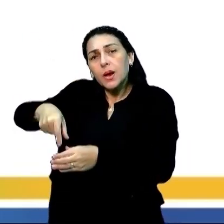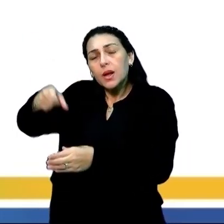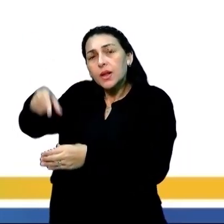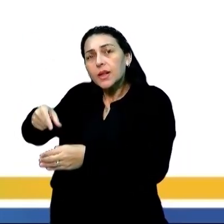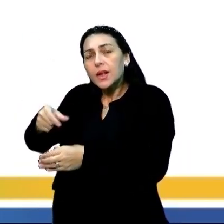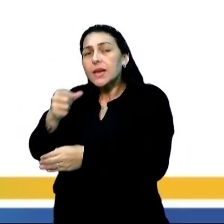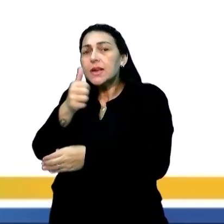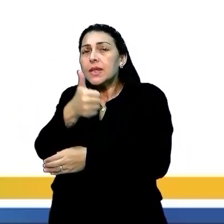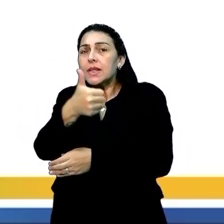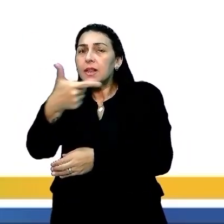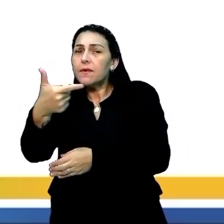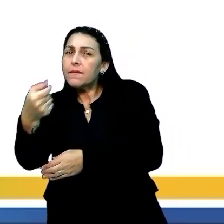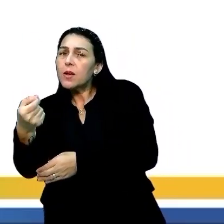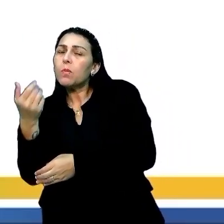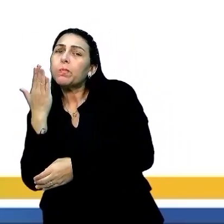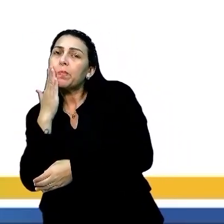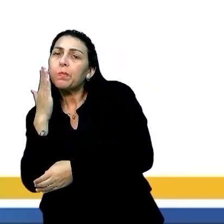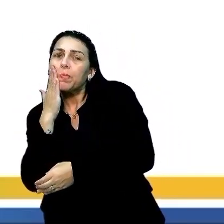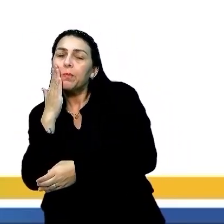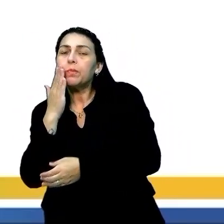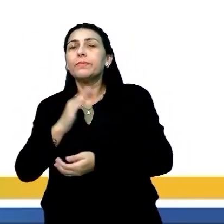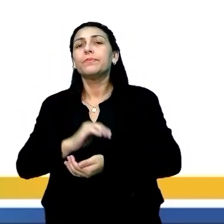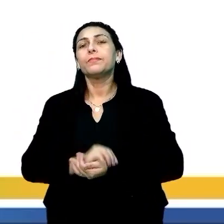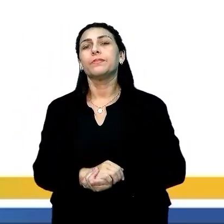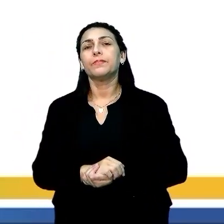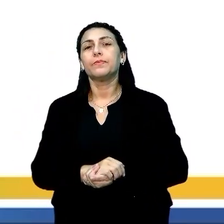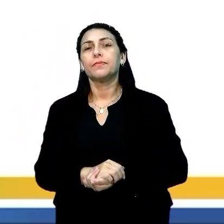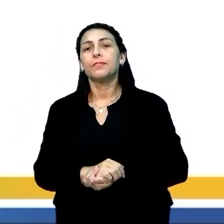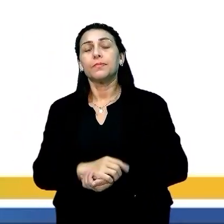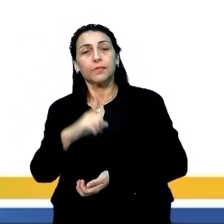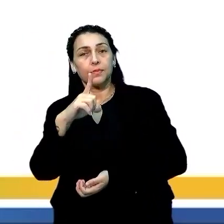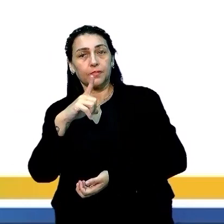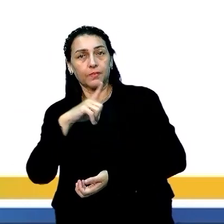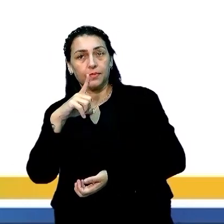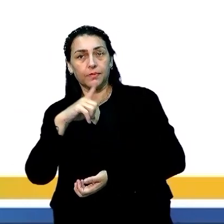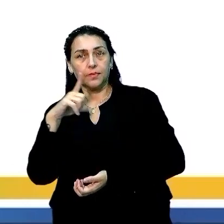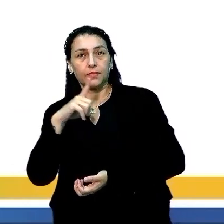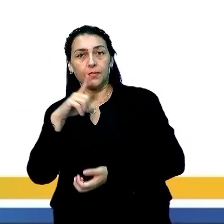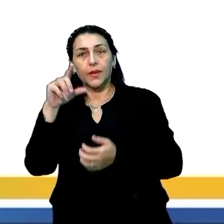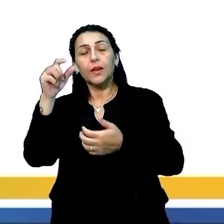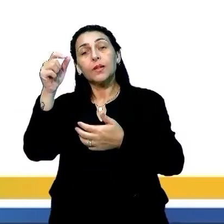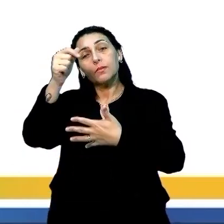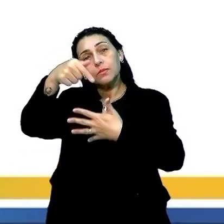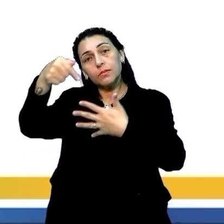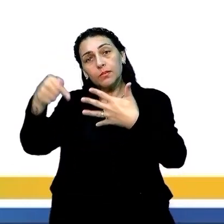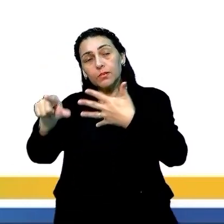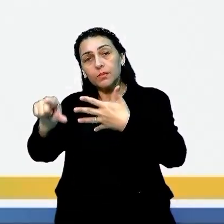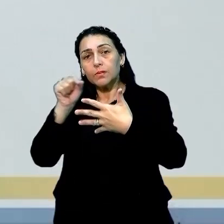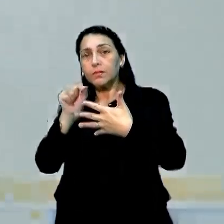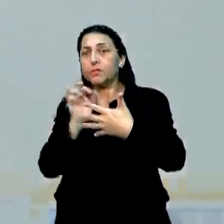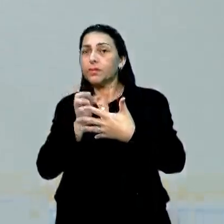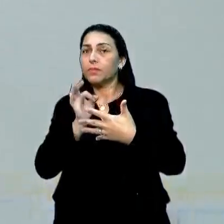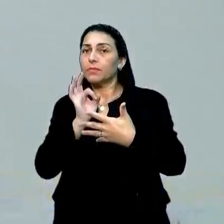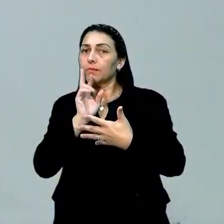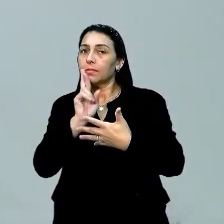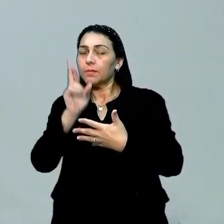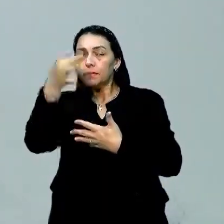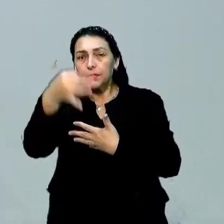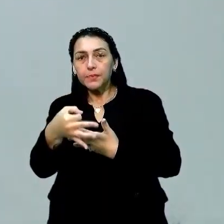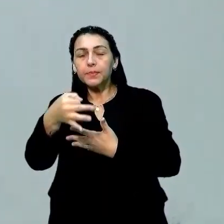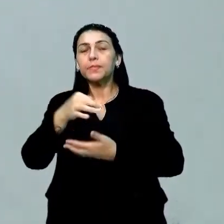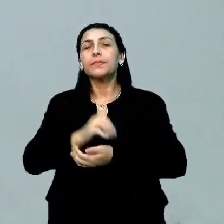em 120 dias? Então, olha aí, nós temos aí as alternativas, certo?